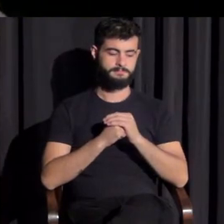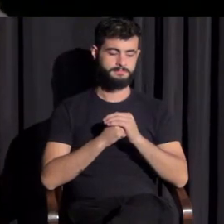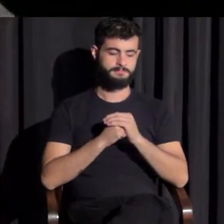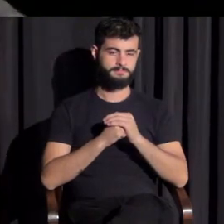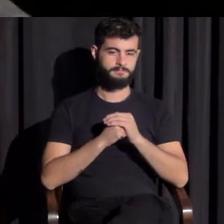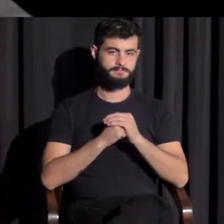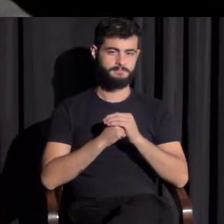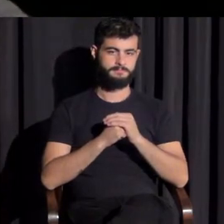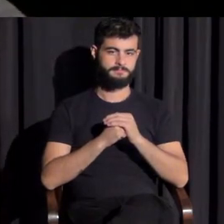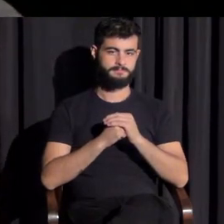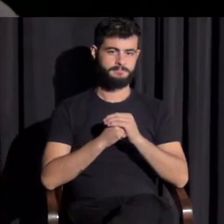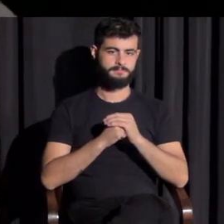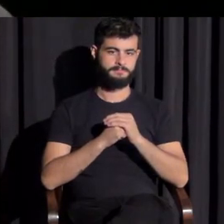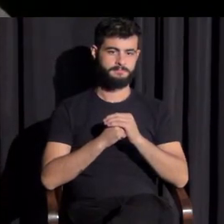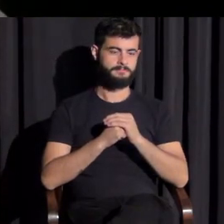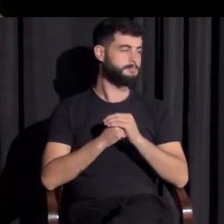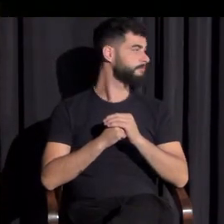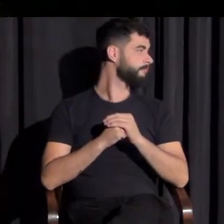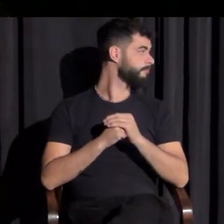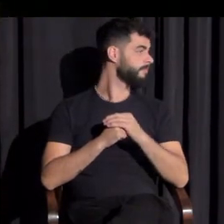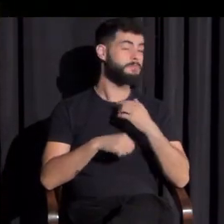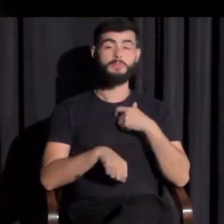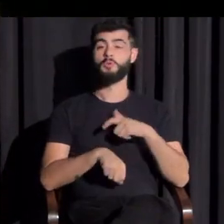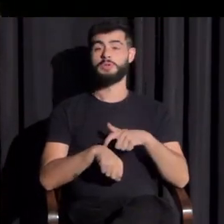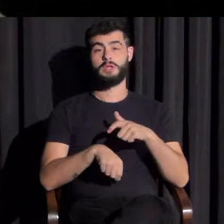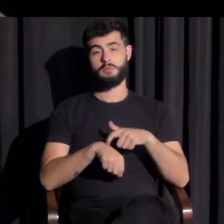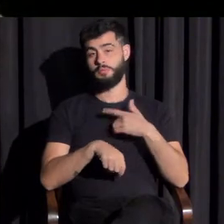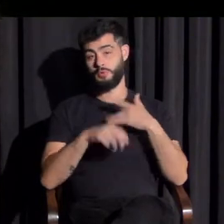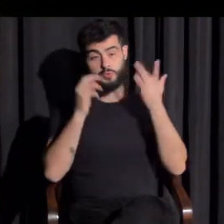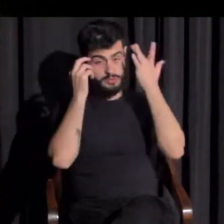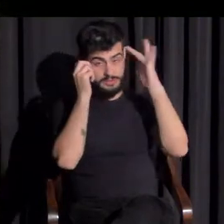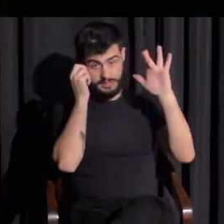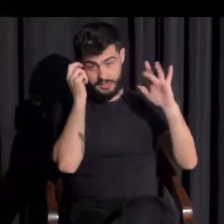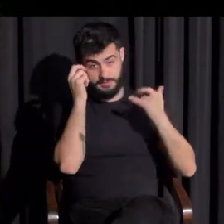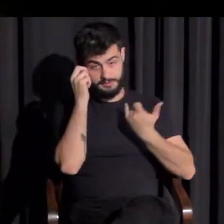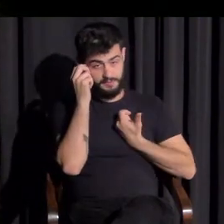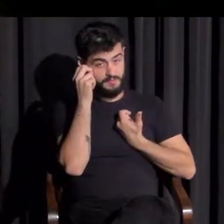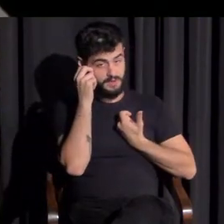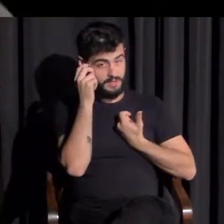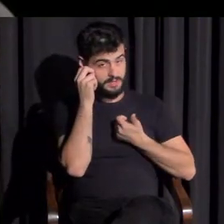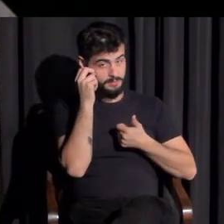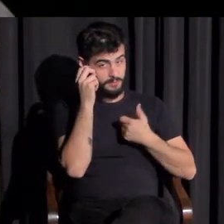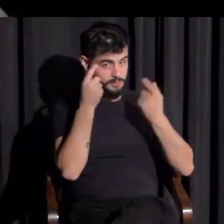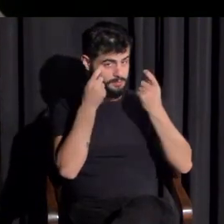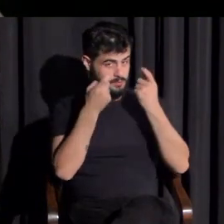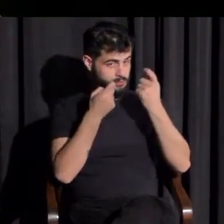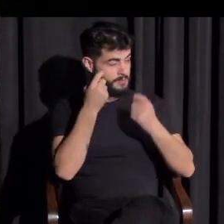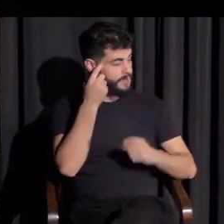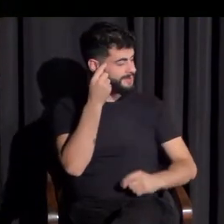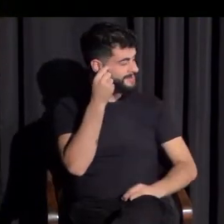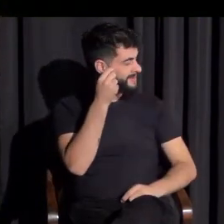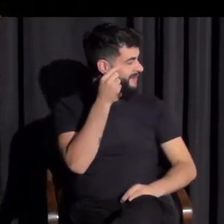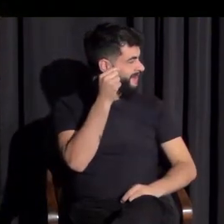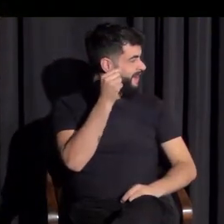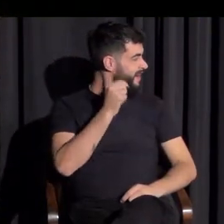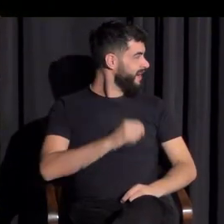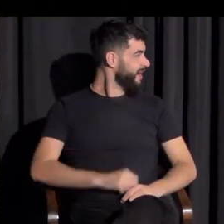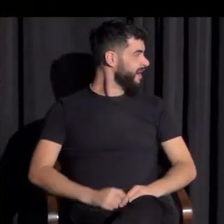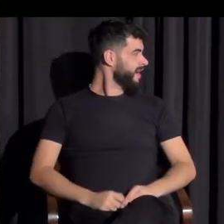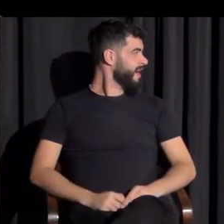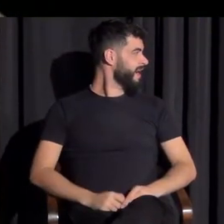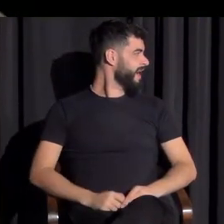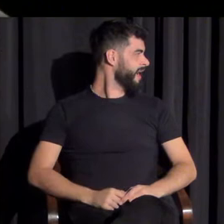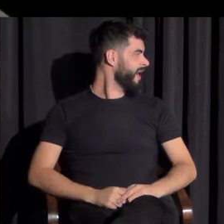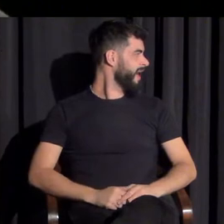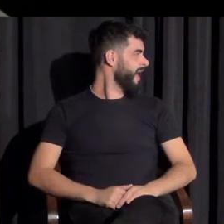Então, eu não sei quanto tempo eu tenho, mas fiquei preocupado com o tempo agora também. Mas as reflexões apresentadas, né,